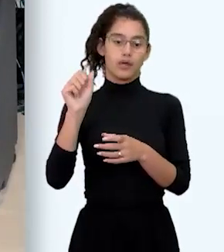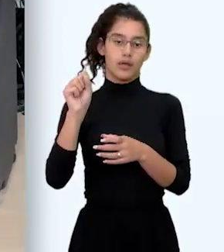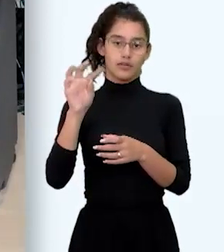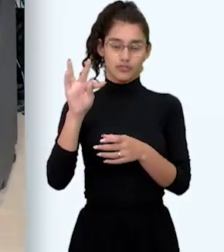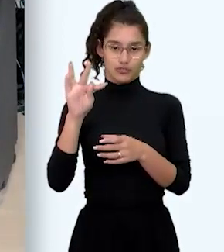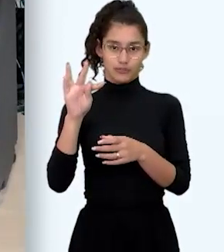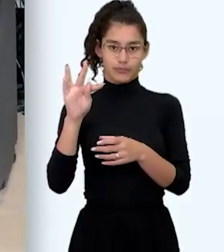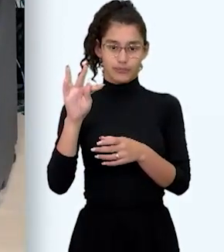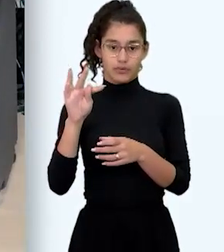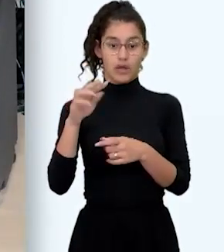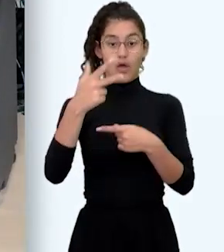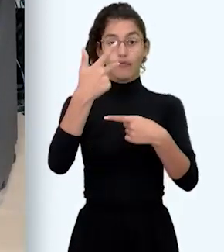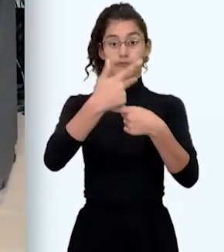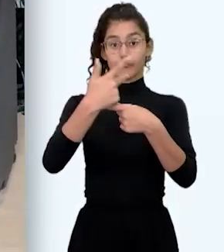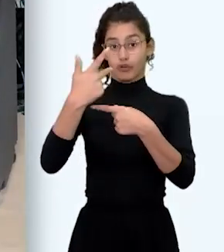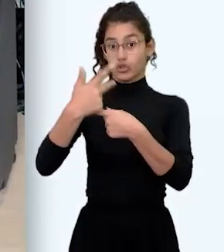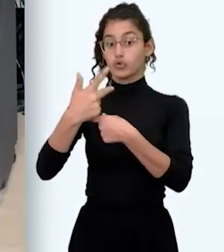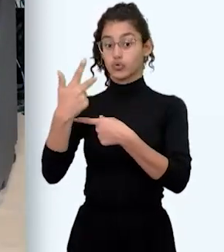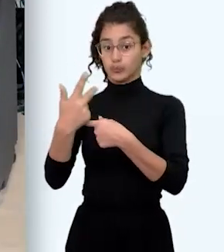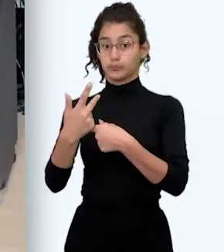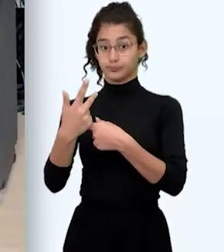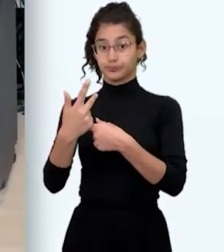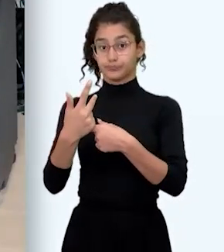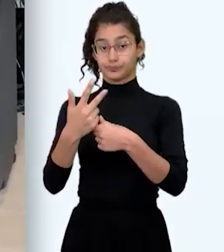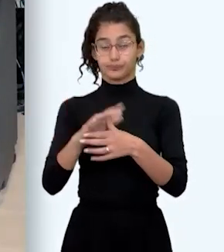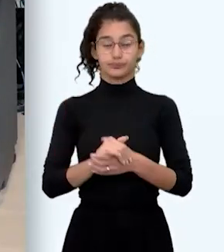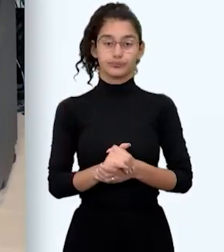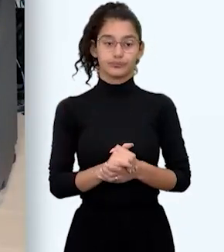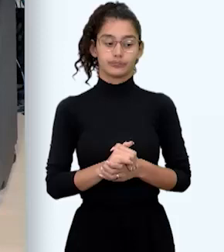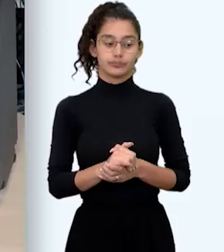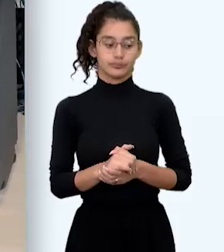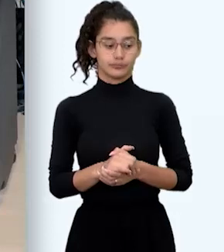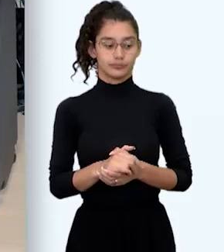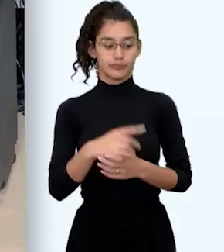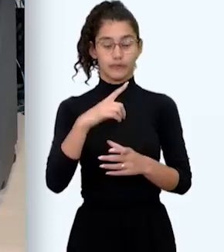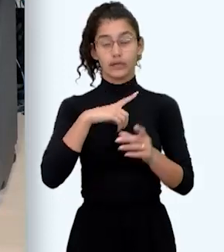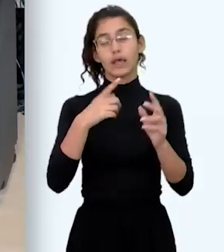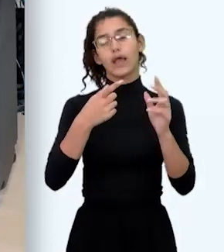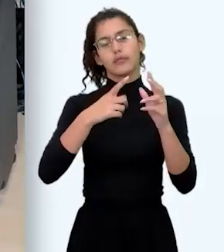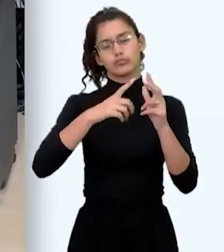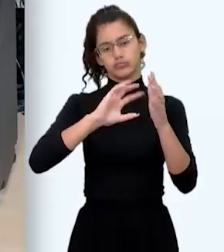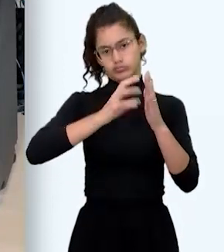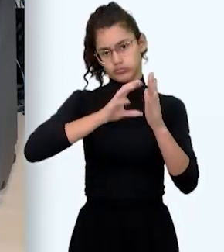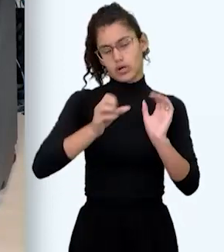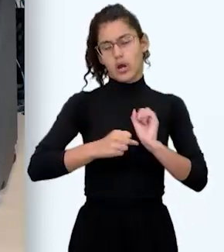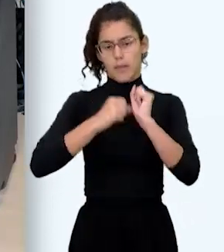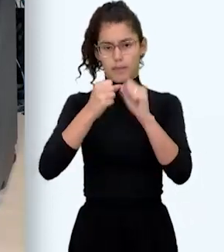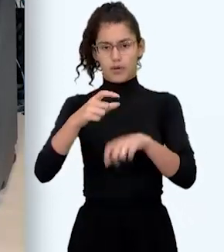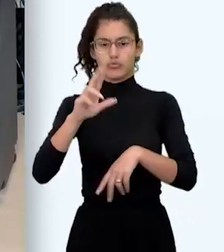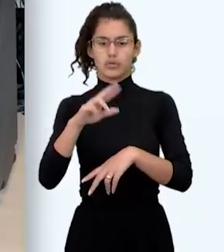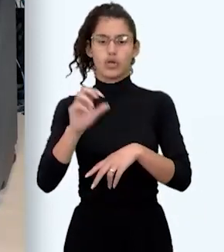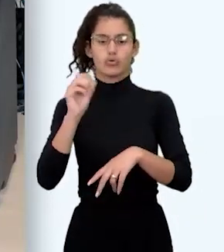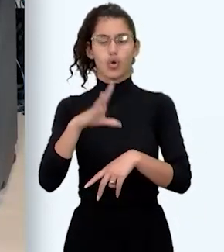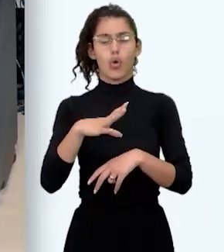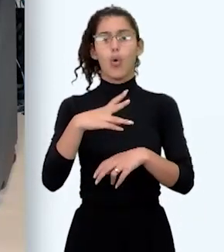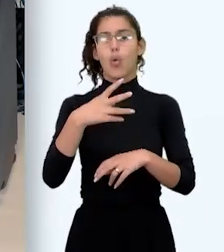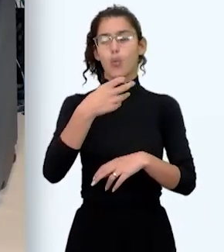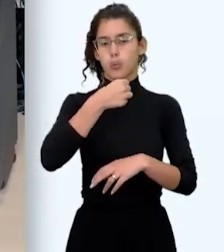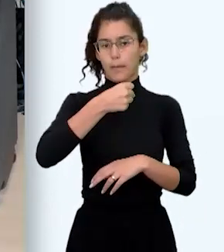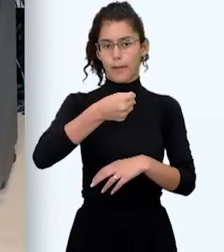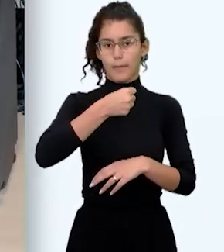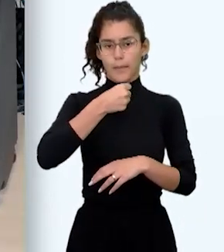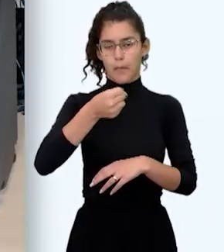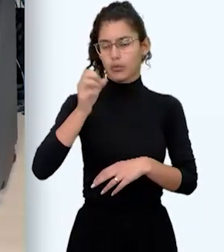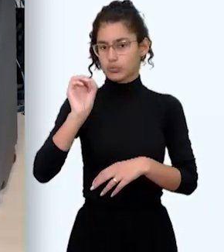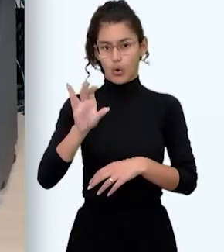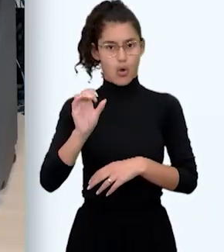podcast com visual, né? Com audiovisual. E você tem ferramentas que você pode extrair só o áudio